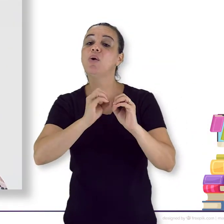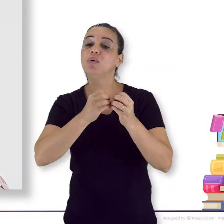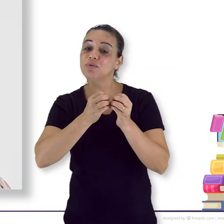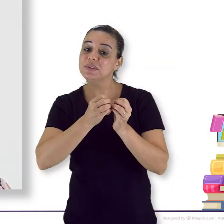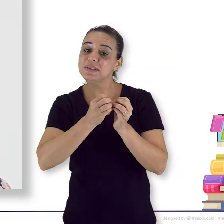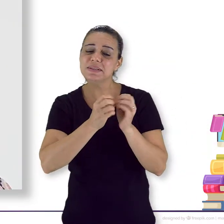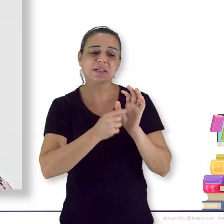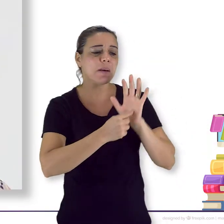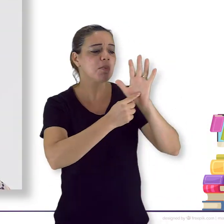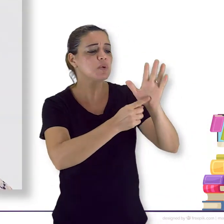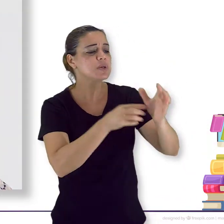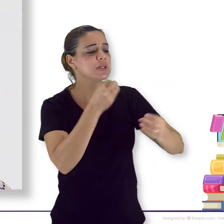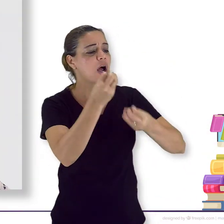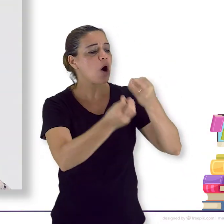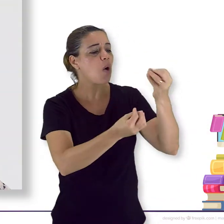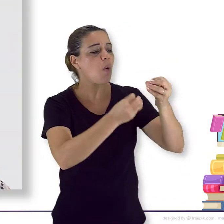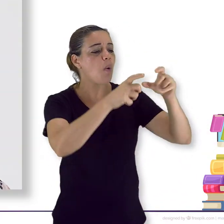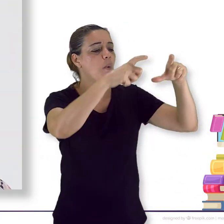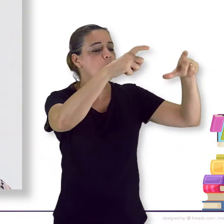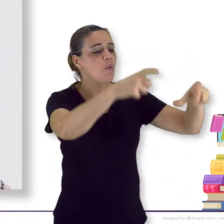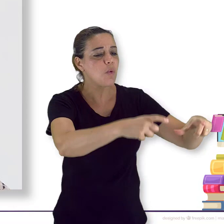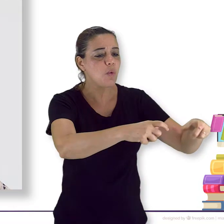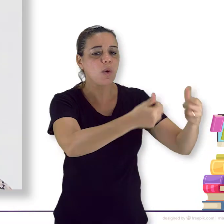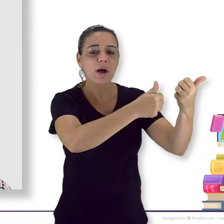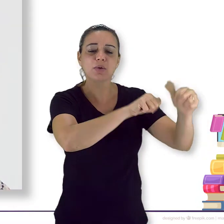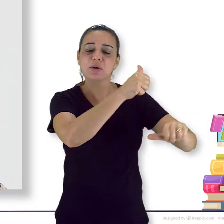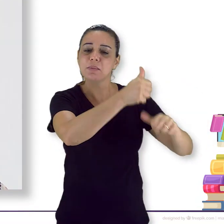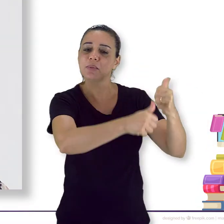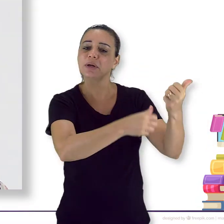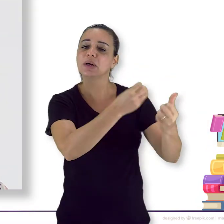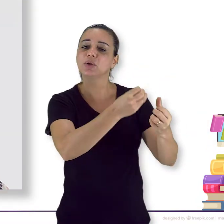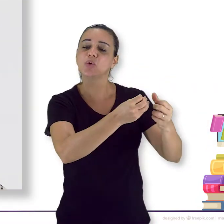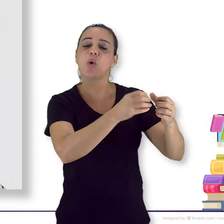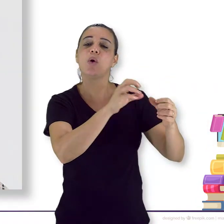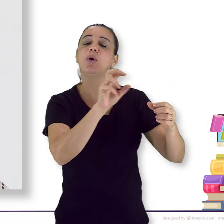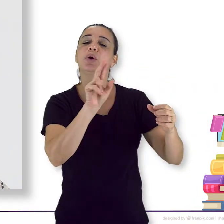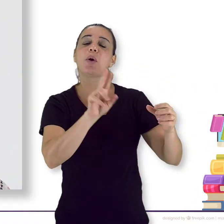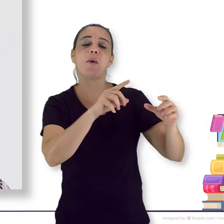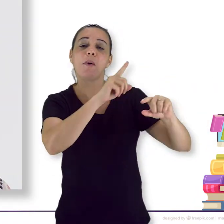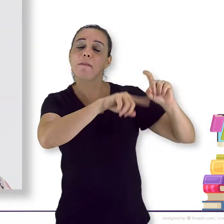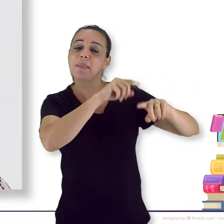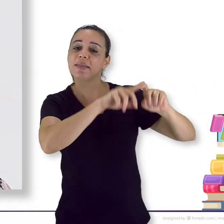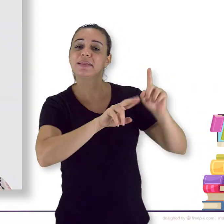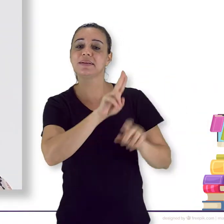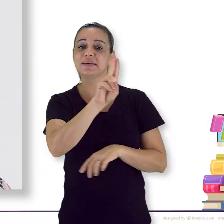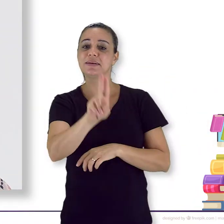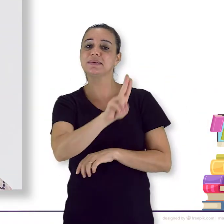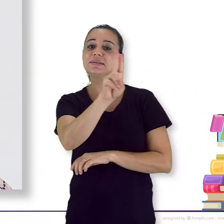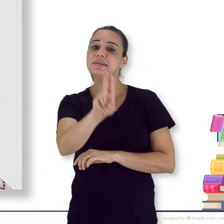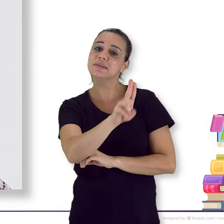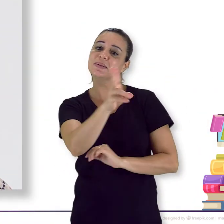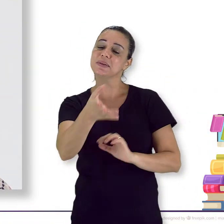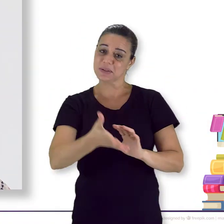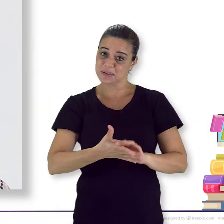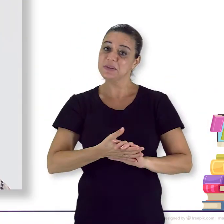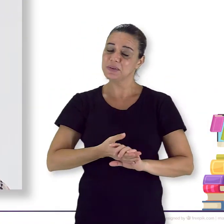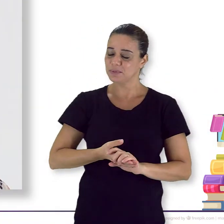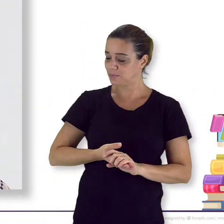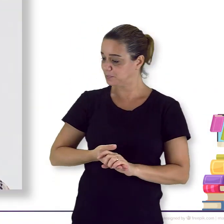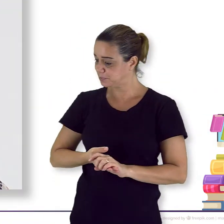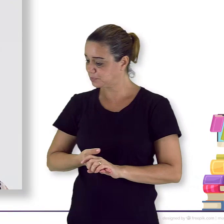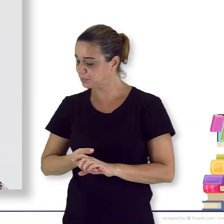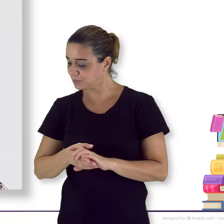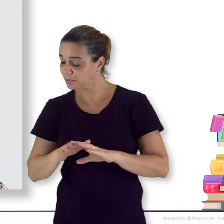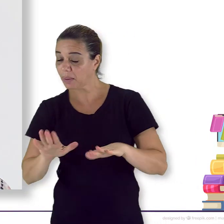visita técnica para conhecer como é que é a rotina, como é que é a movimentação, os conhecimentos necessários para